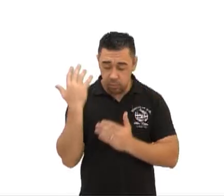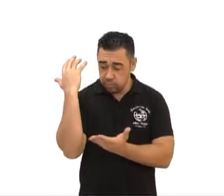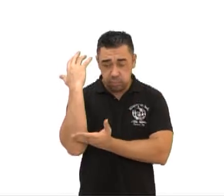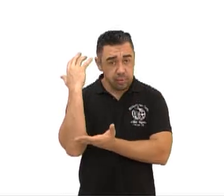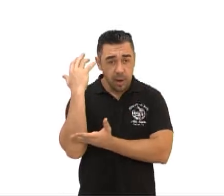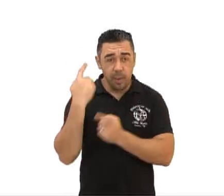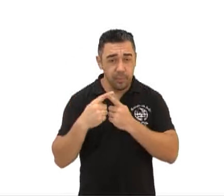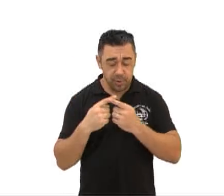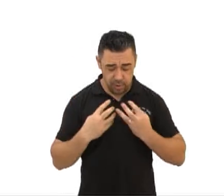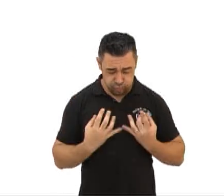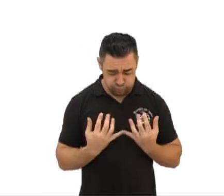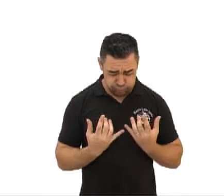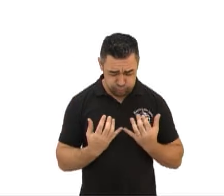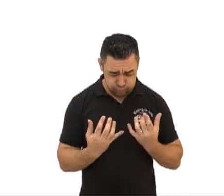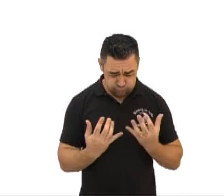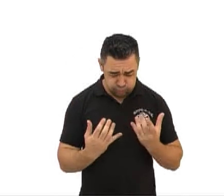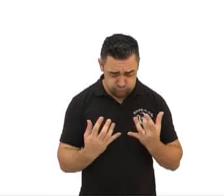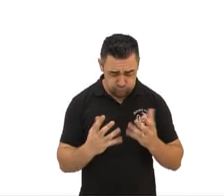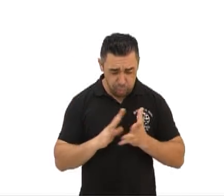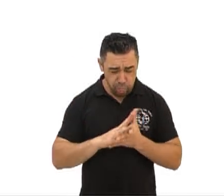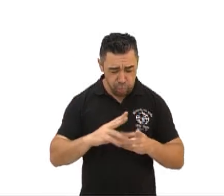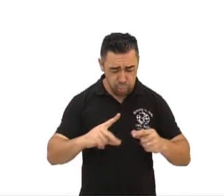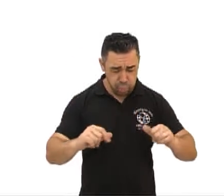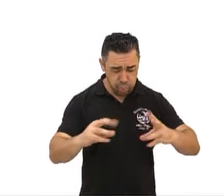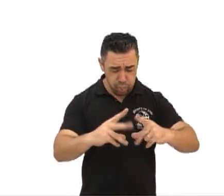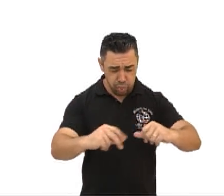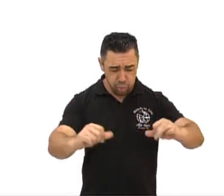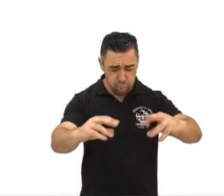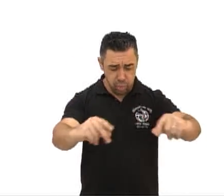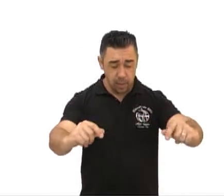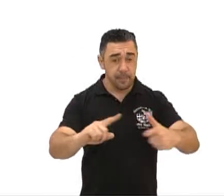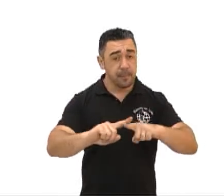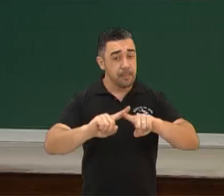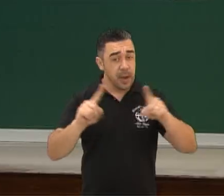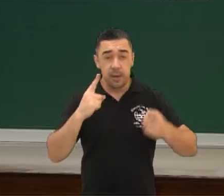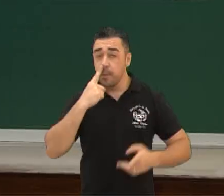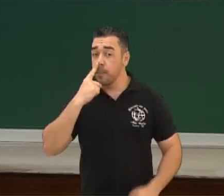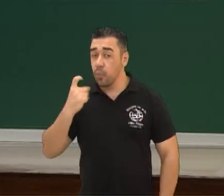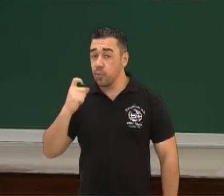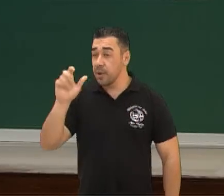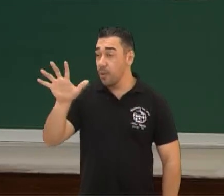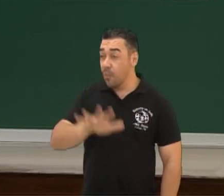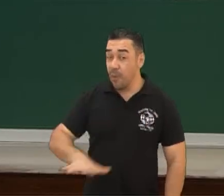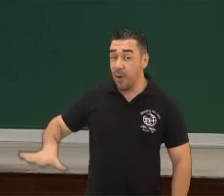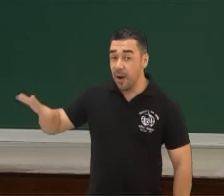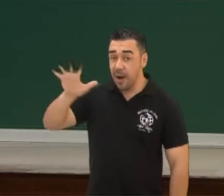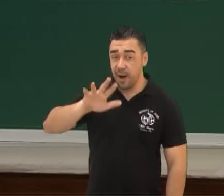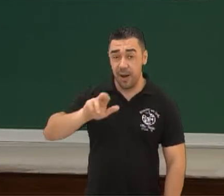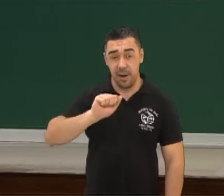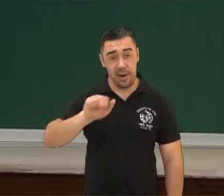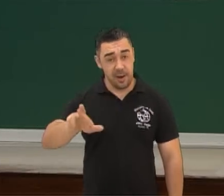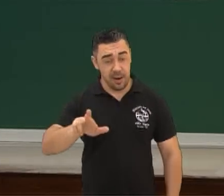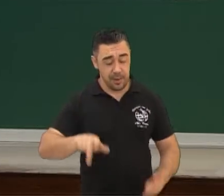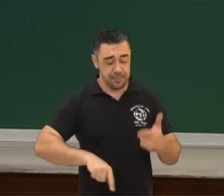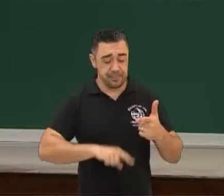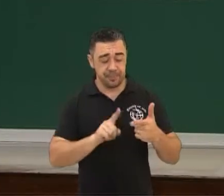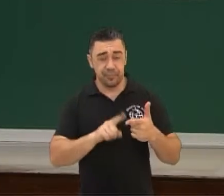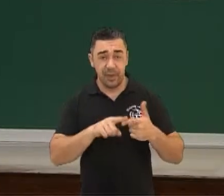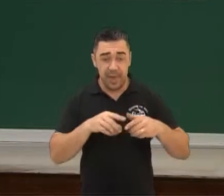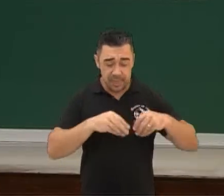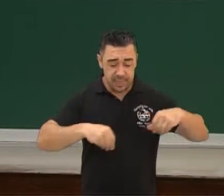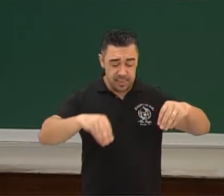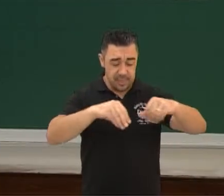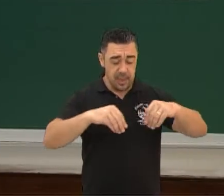ali, poluir o ar, então trazer uma poluição atmosférica, reduzir os nutrientes